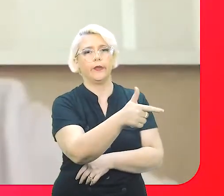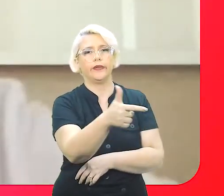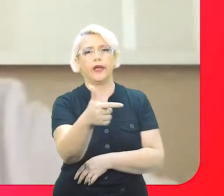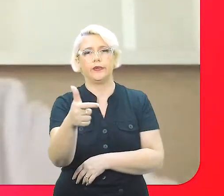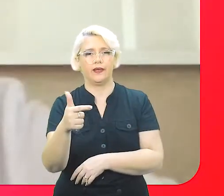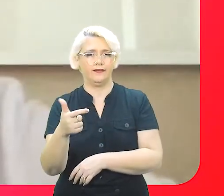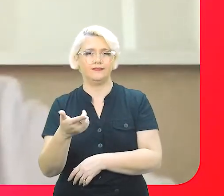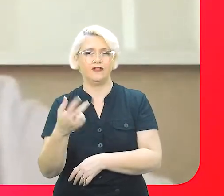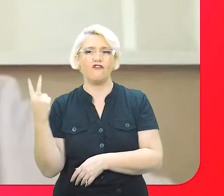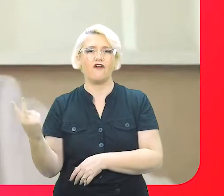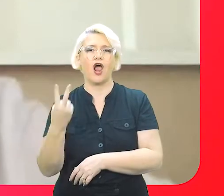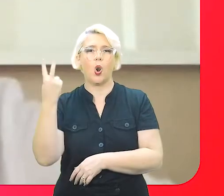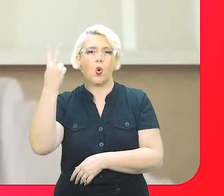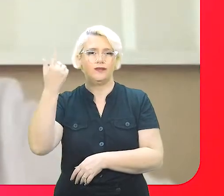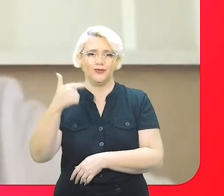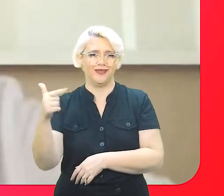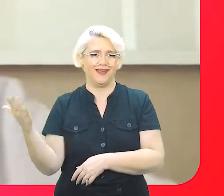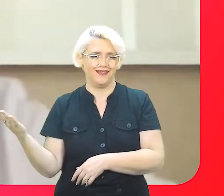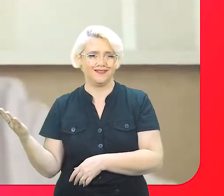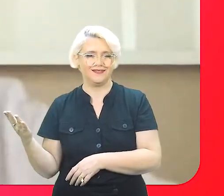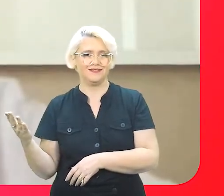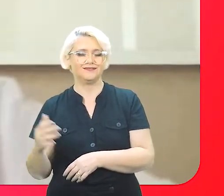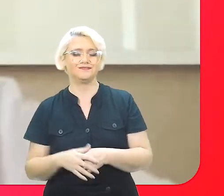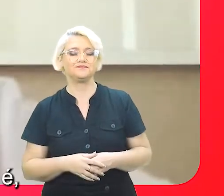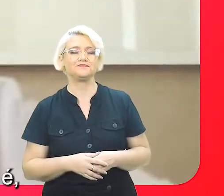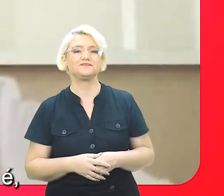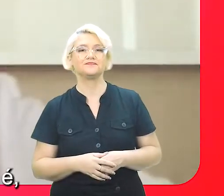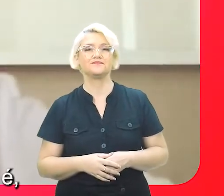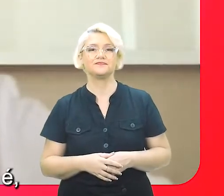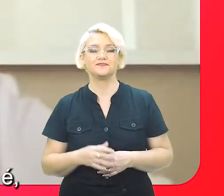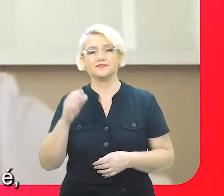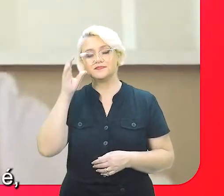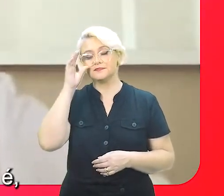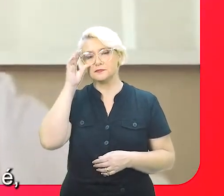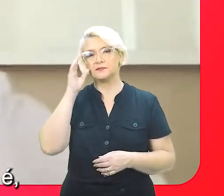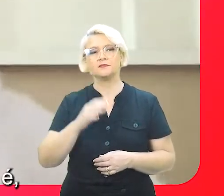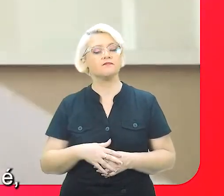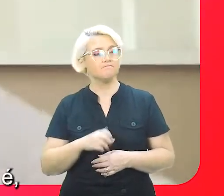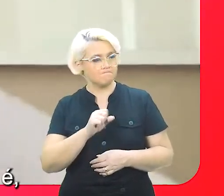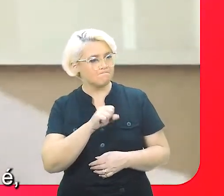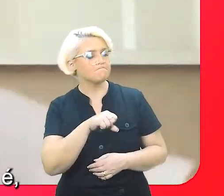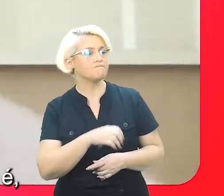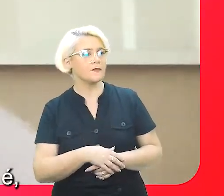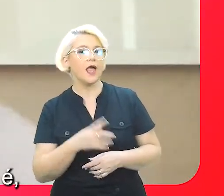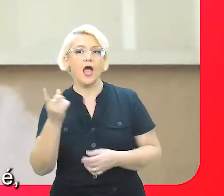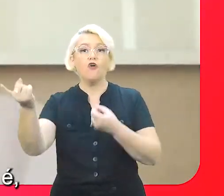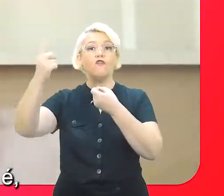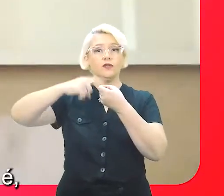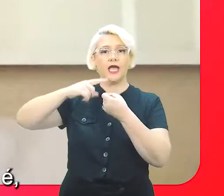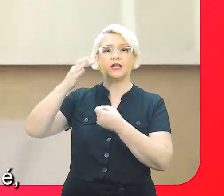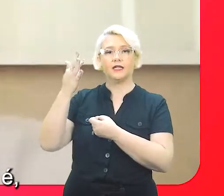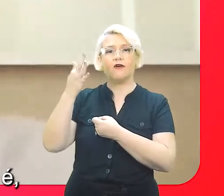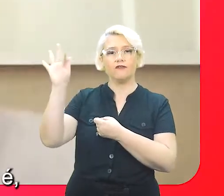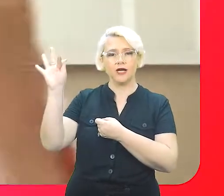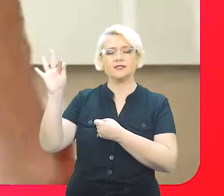o atributo que as identificava. Eu voltei da França realmente bastante